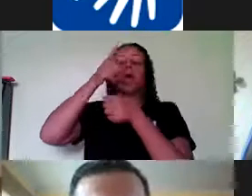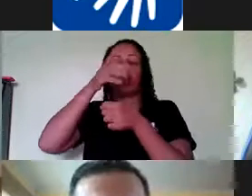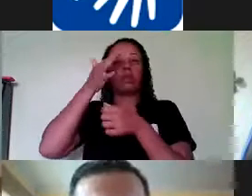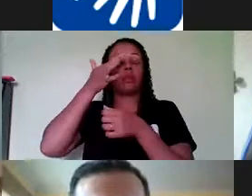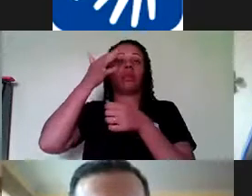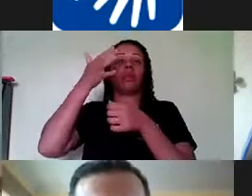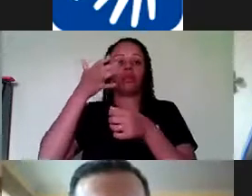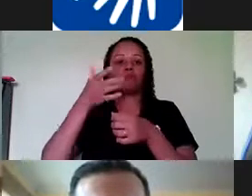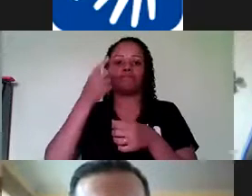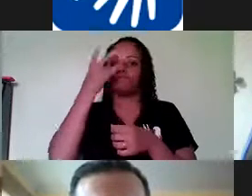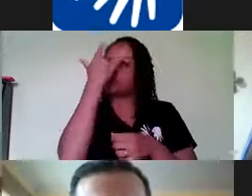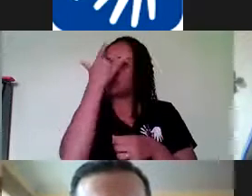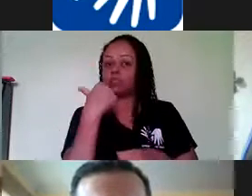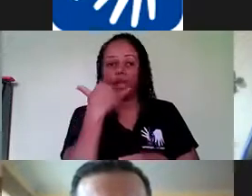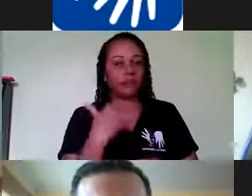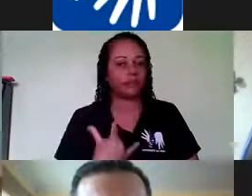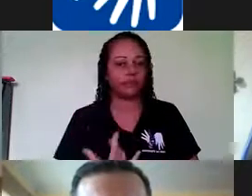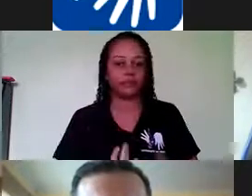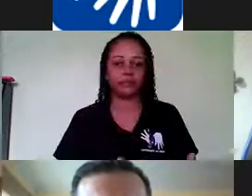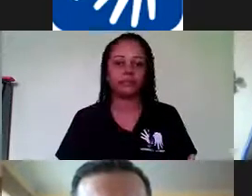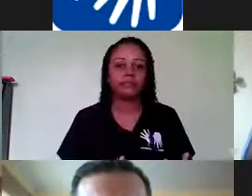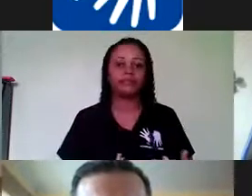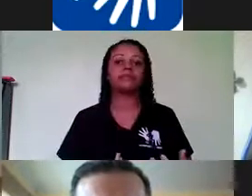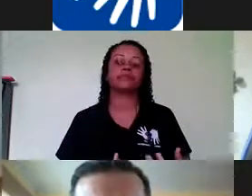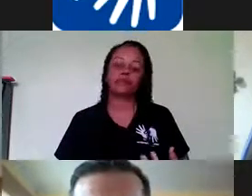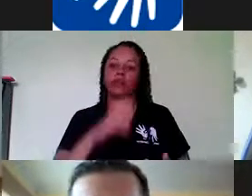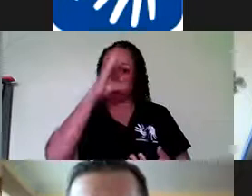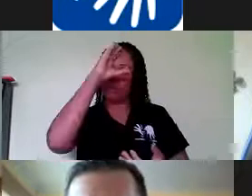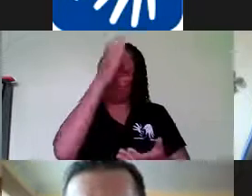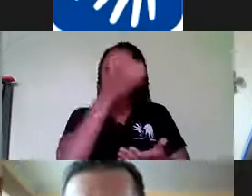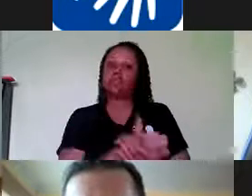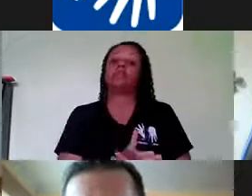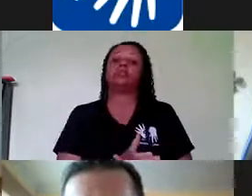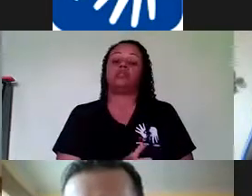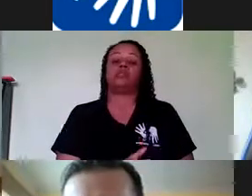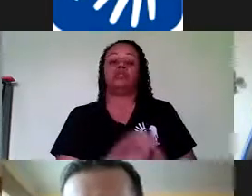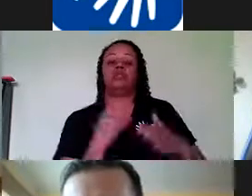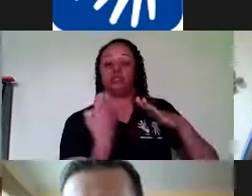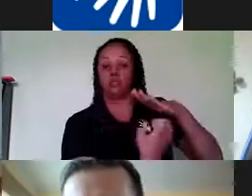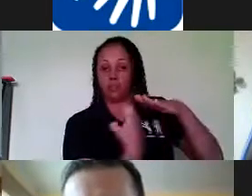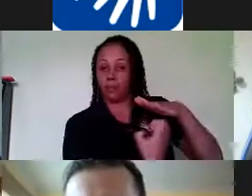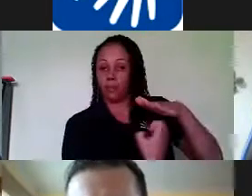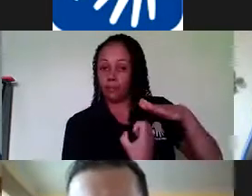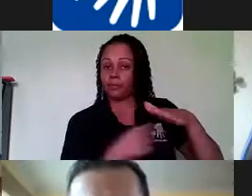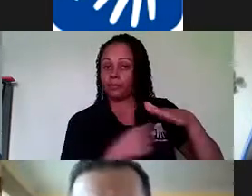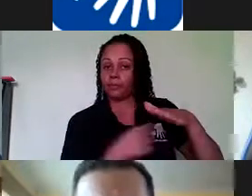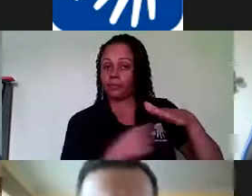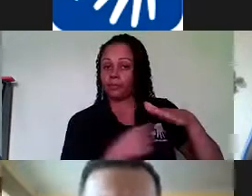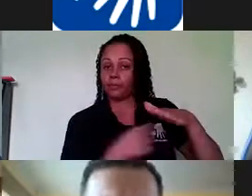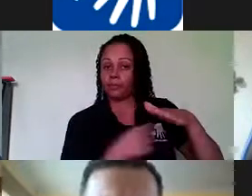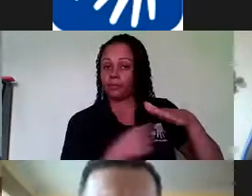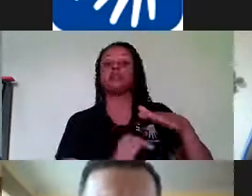Eu acredito que dentro do que o Flávio colocou, de pontuar, eu acho que as empresas que geram pessoas